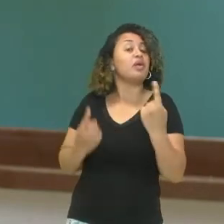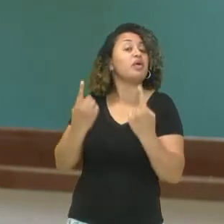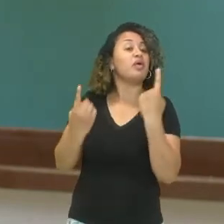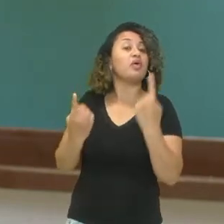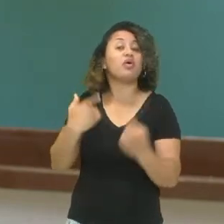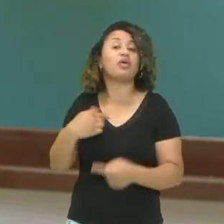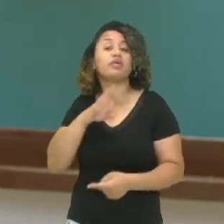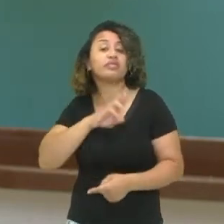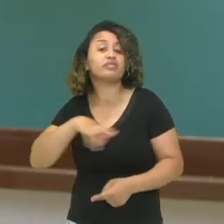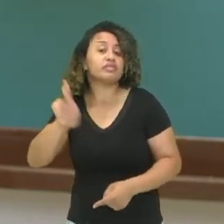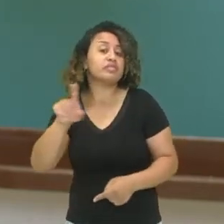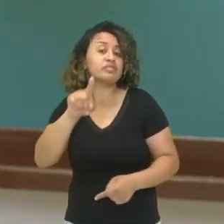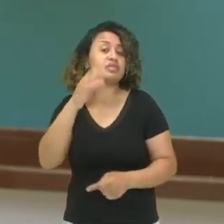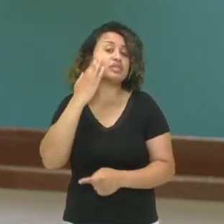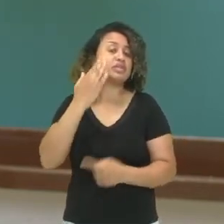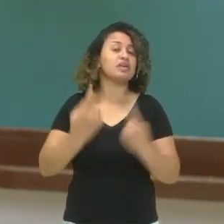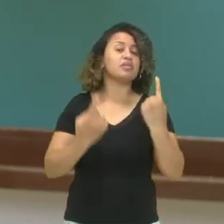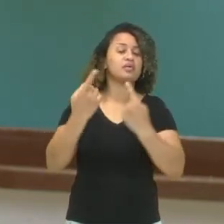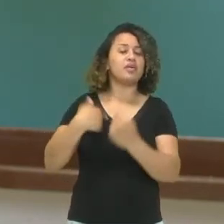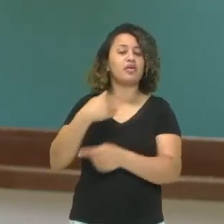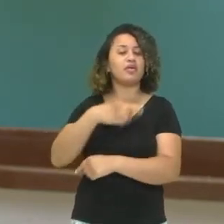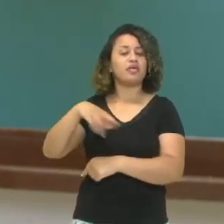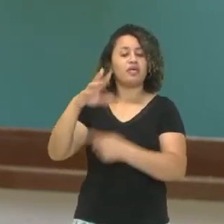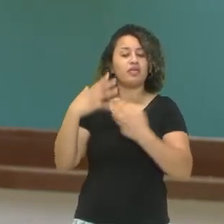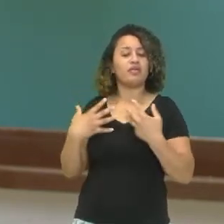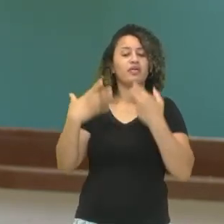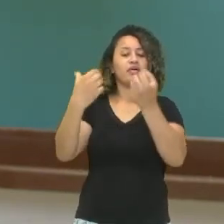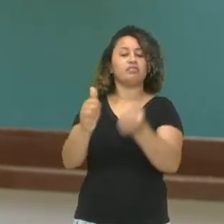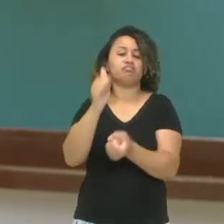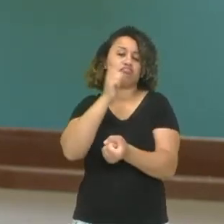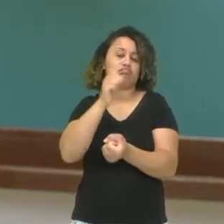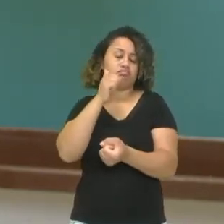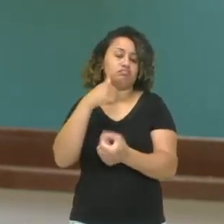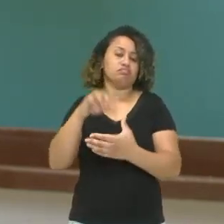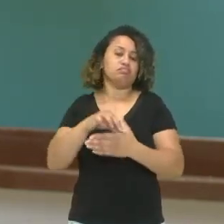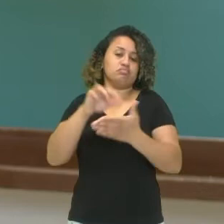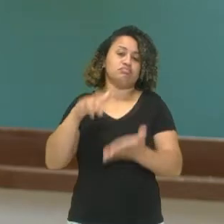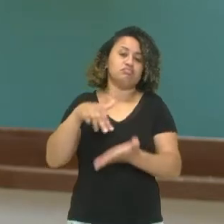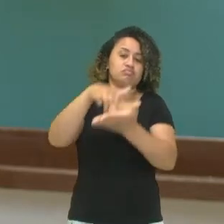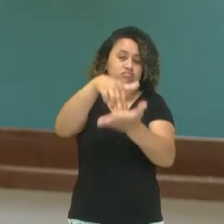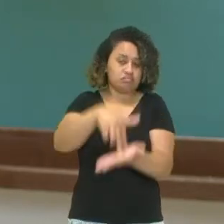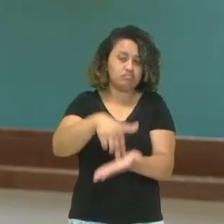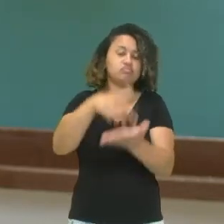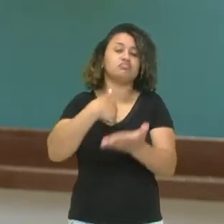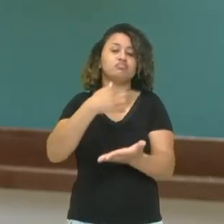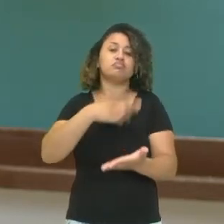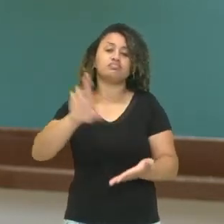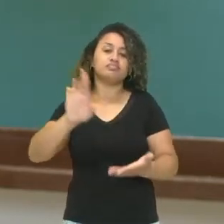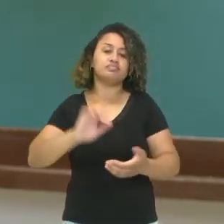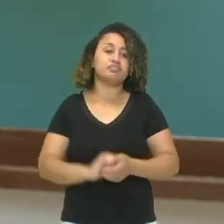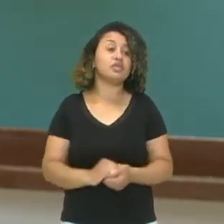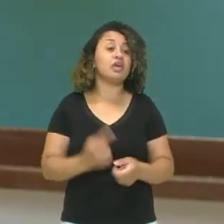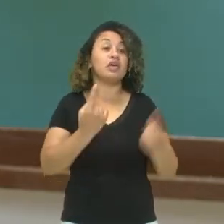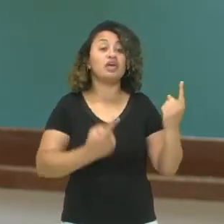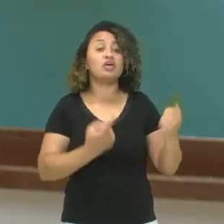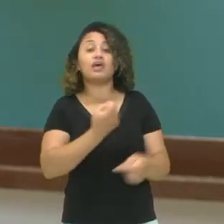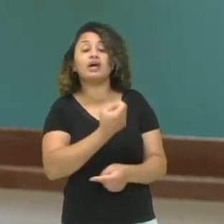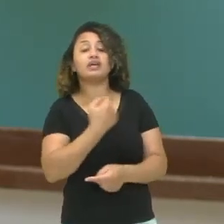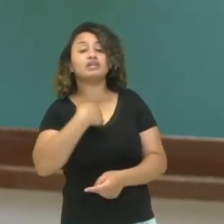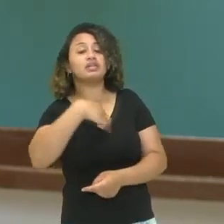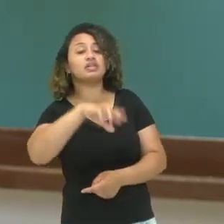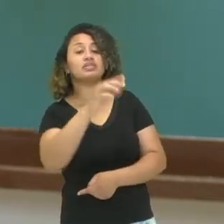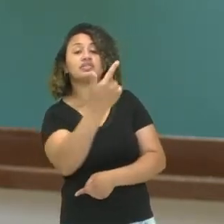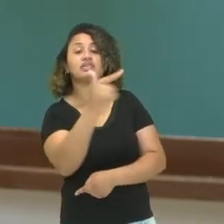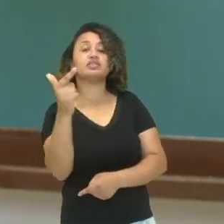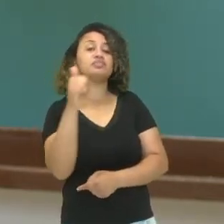Você sabe quais são as religiões que admitem a mulher como líder religiosa e aquelas que não têm mulher como líder religiosa?